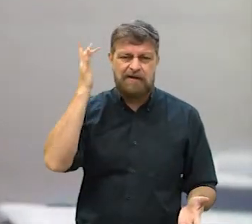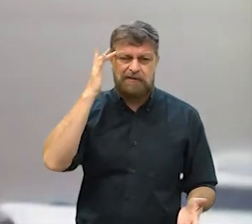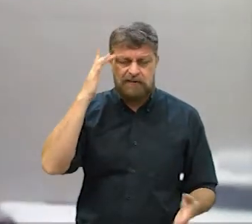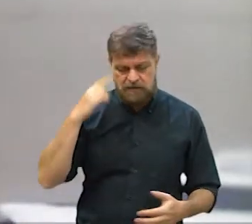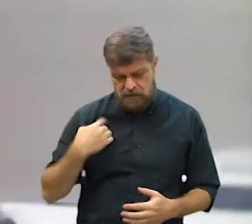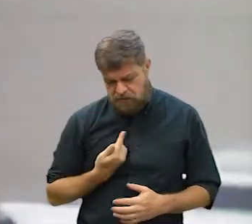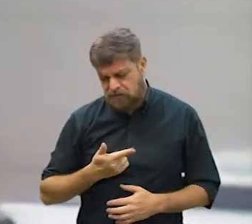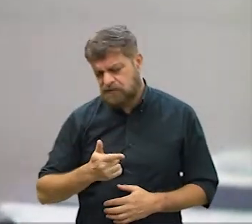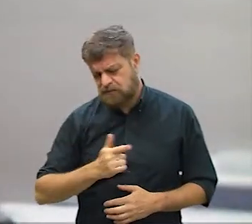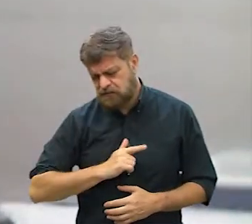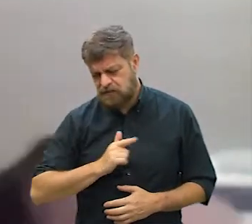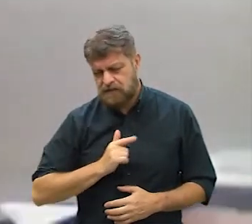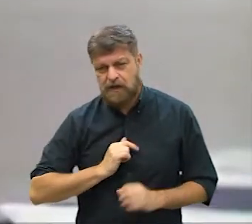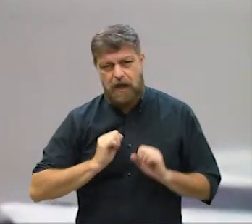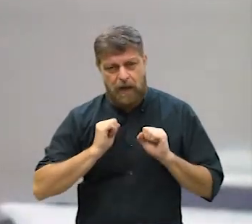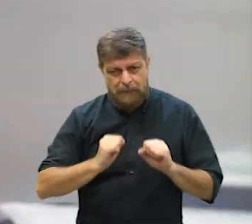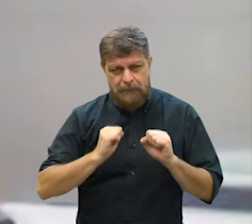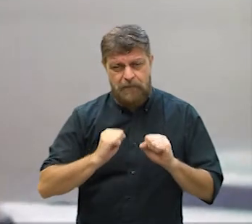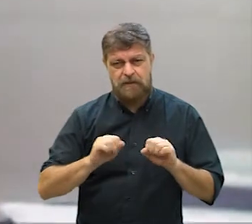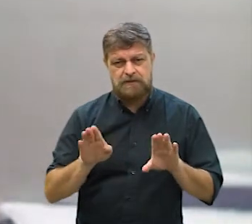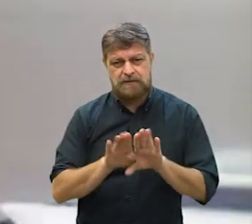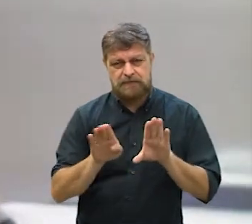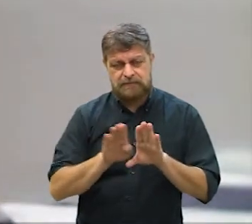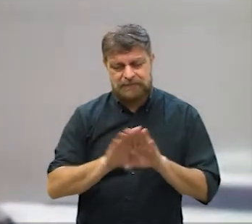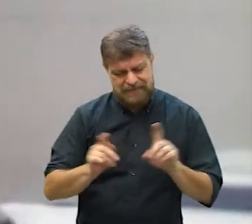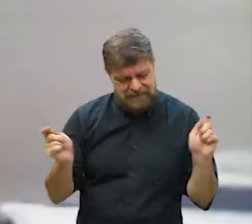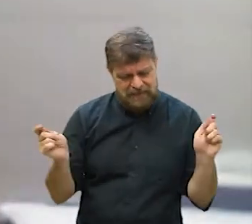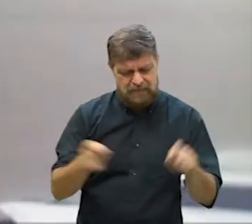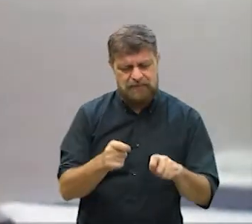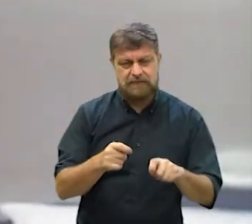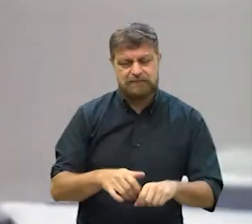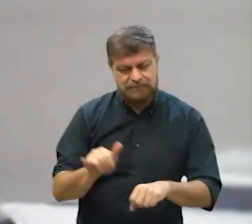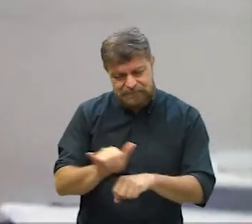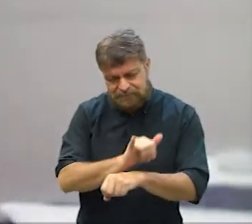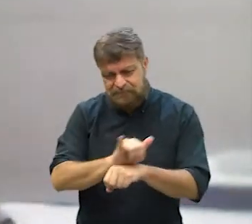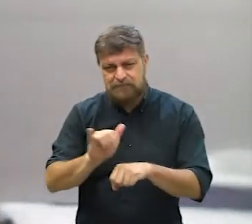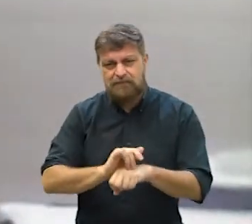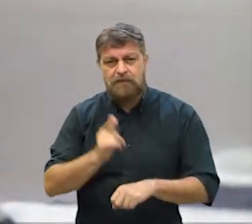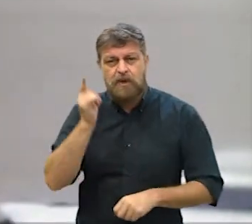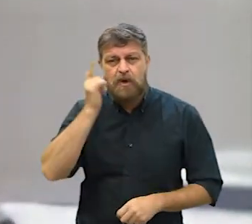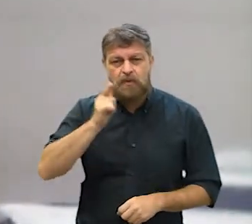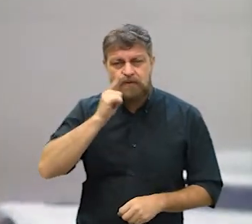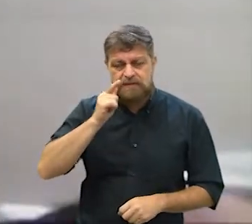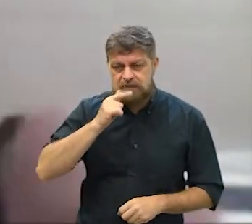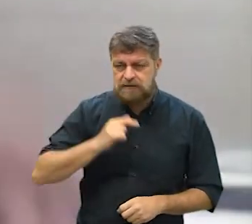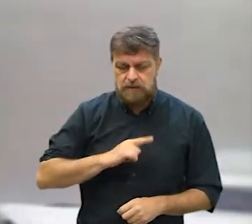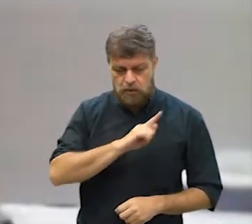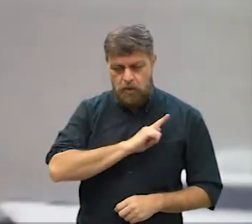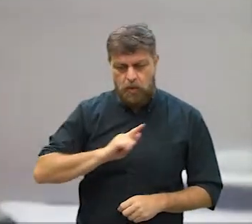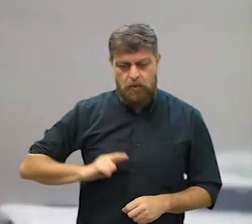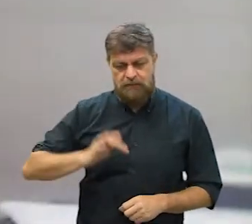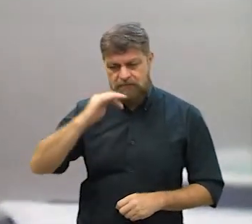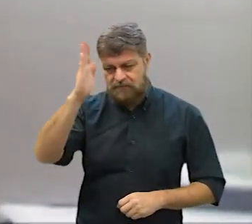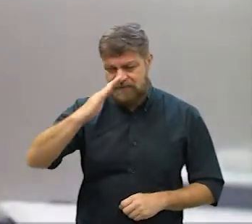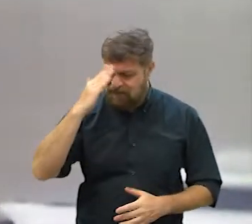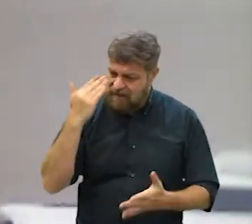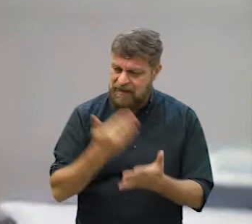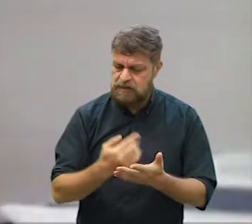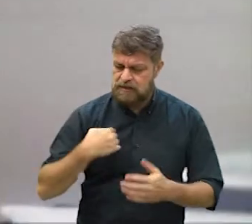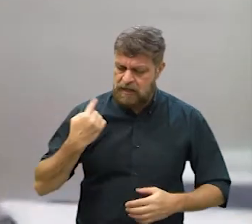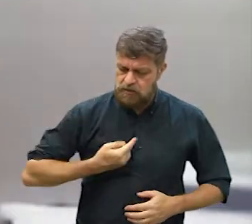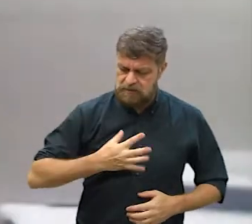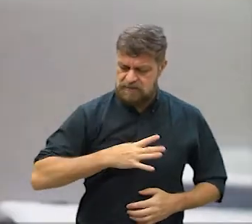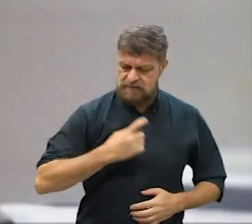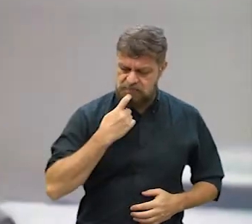Campinas tem, poderia e deveria ter competência, né? Gozar da confiança do governo federal para receber